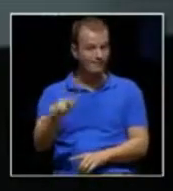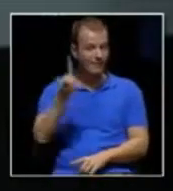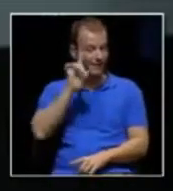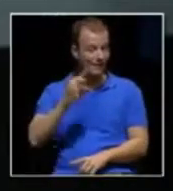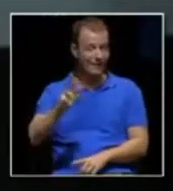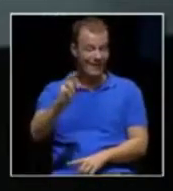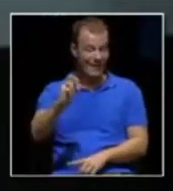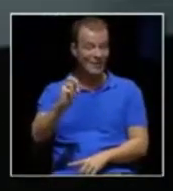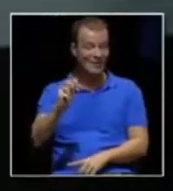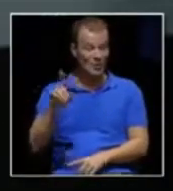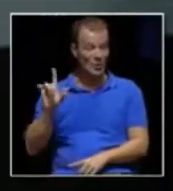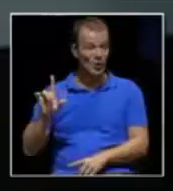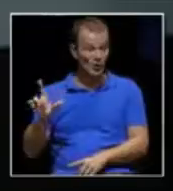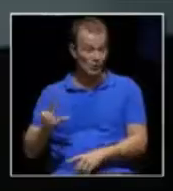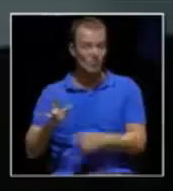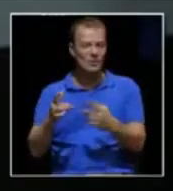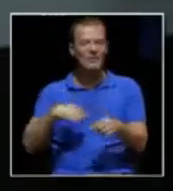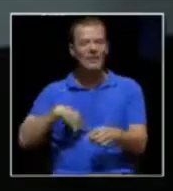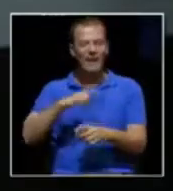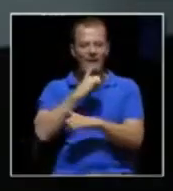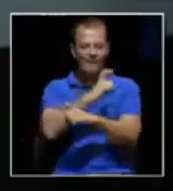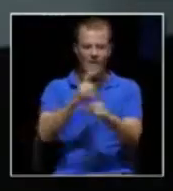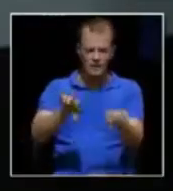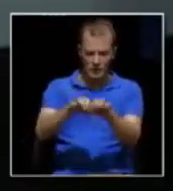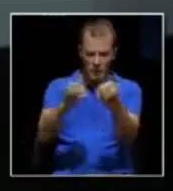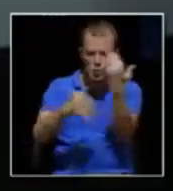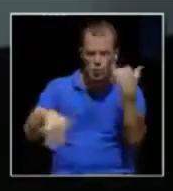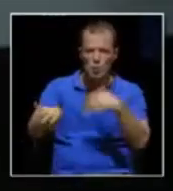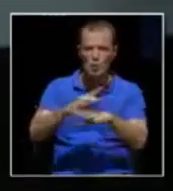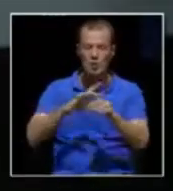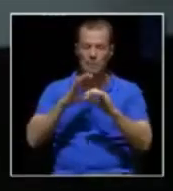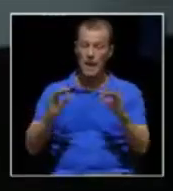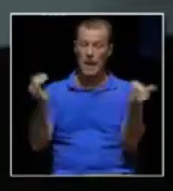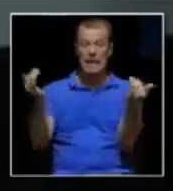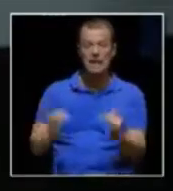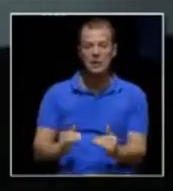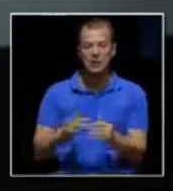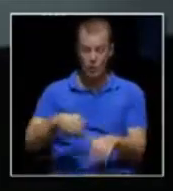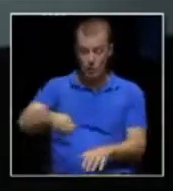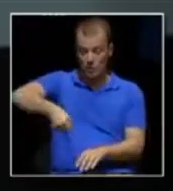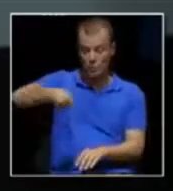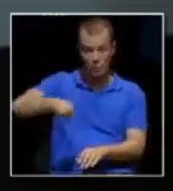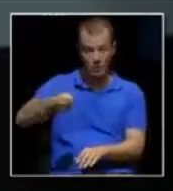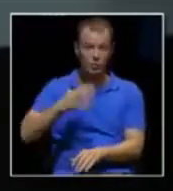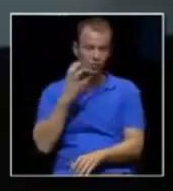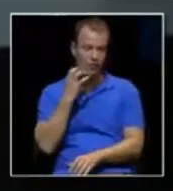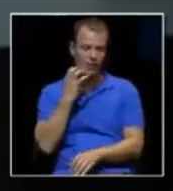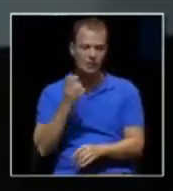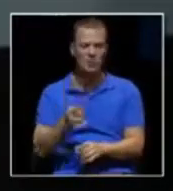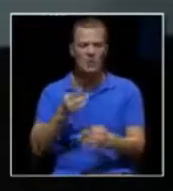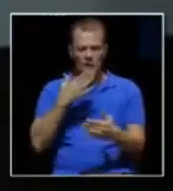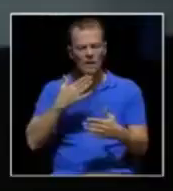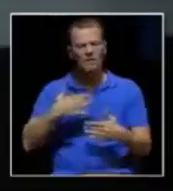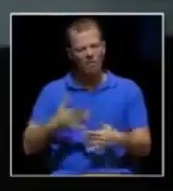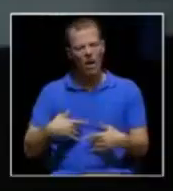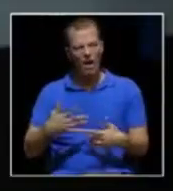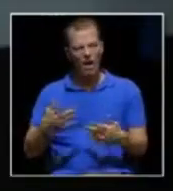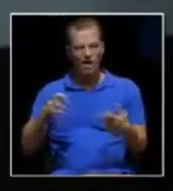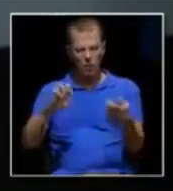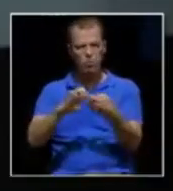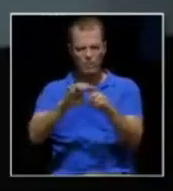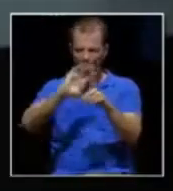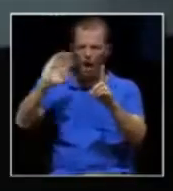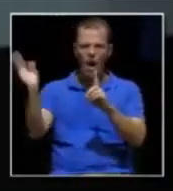como objetivo alertar a sociedade para a necessidade de reduzir a utilização excessiva deste produto, que traz sérios problemas